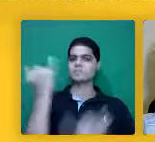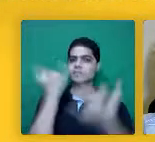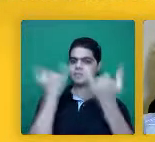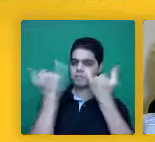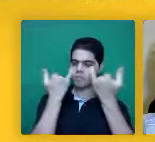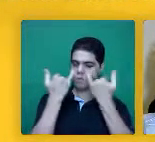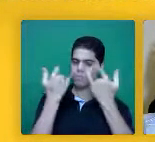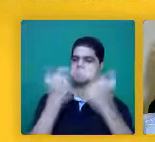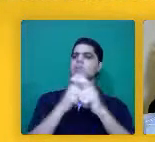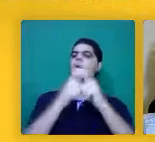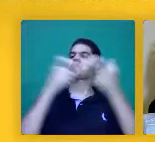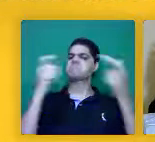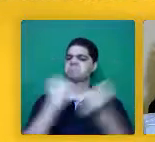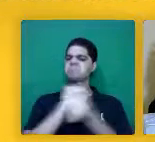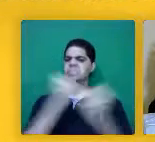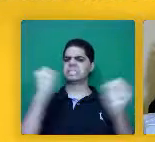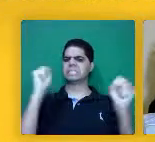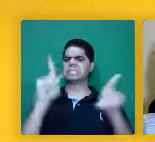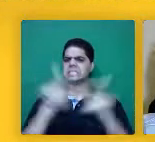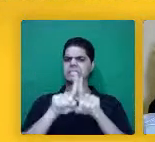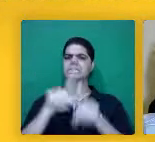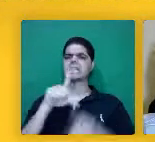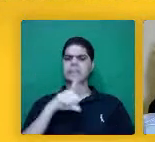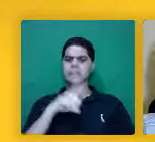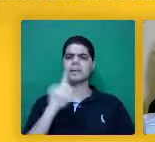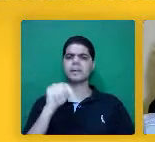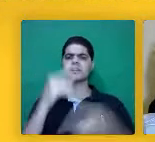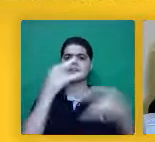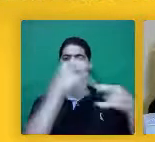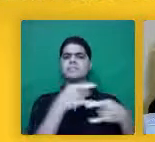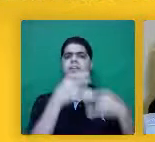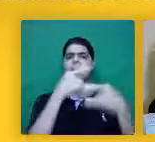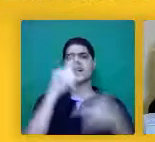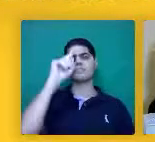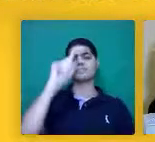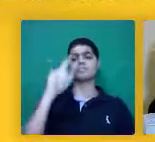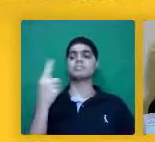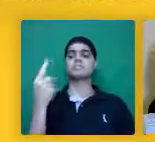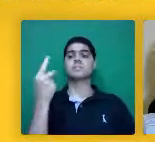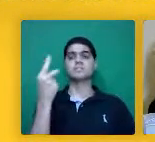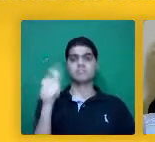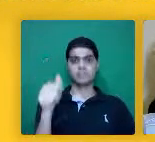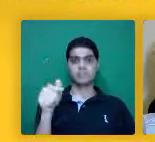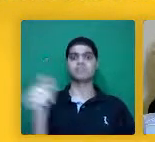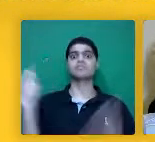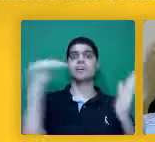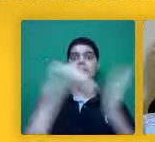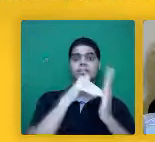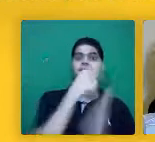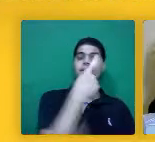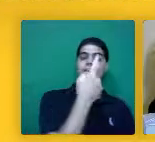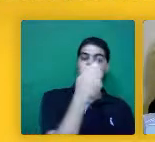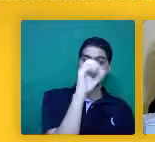e também tem as lives 17, 18 e 19 para que vocês fiquem mais por